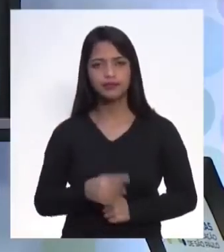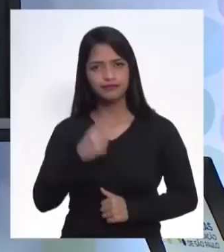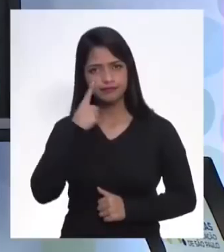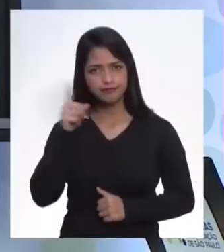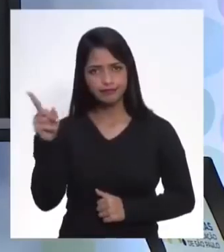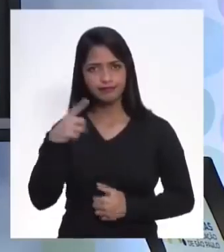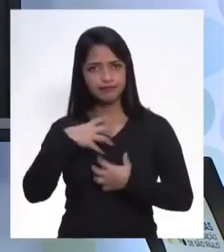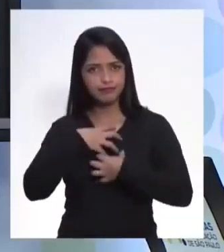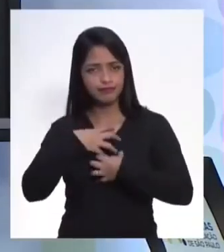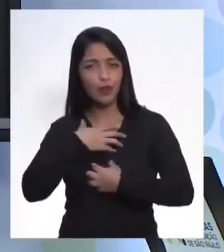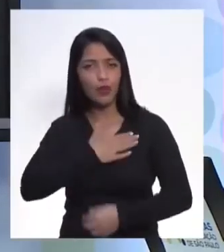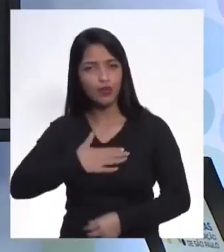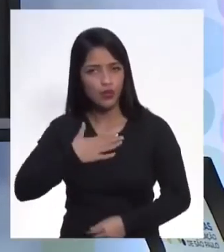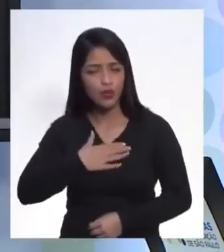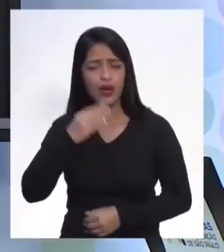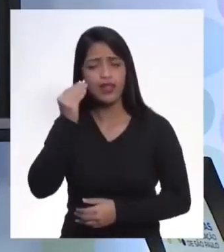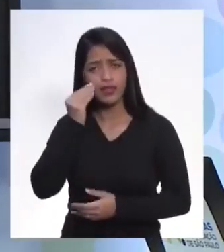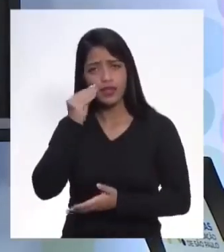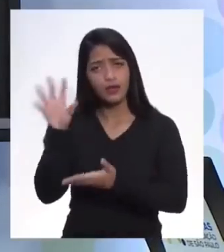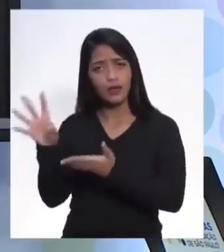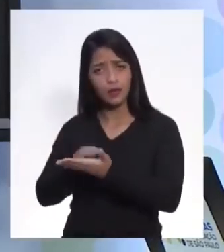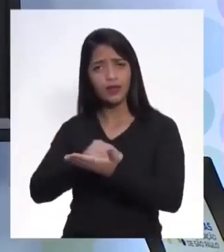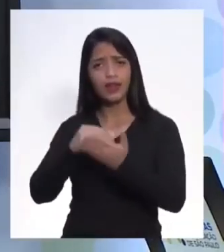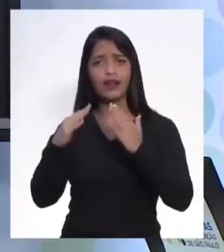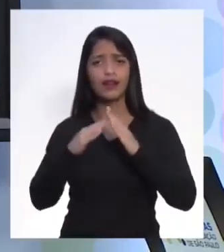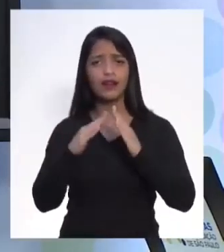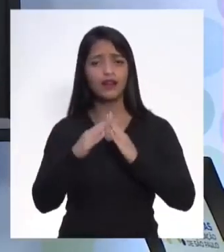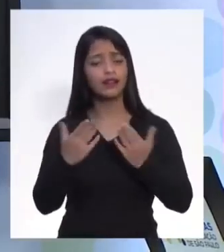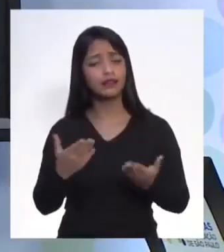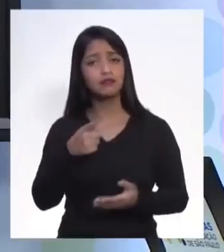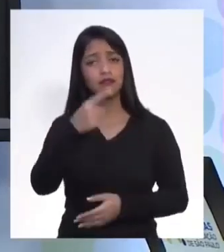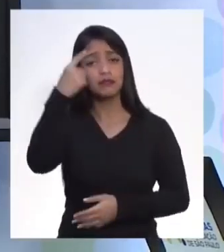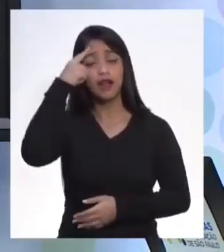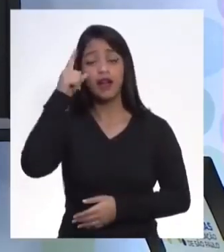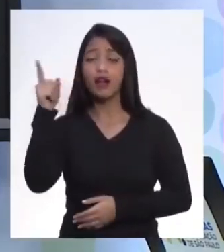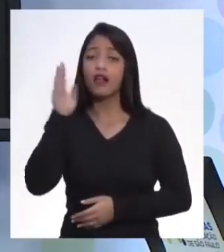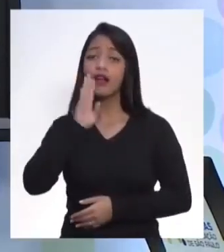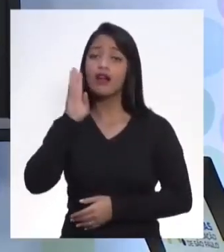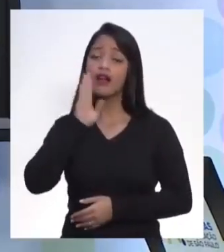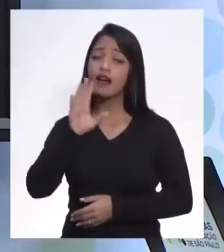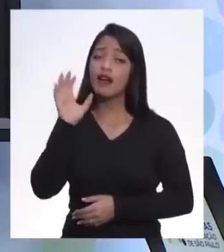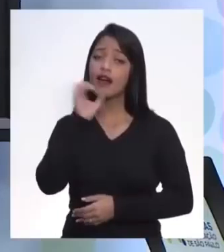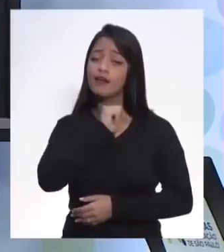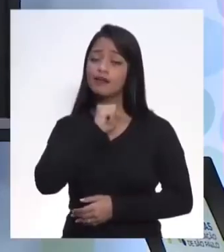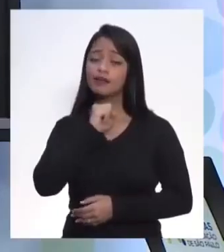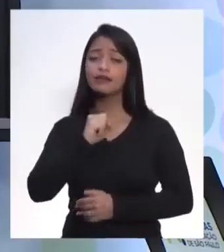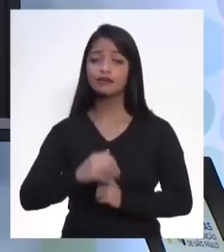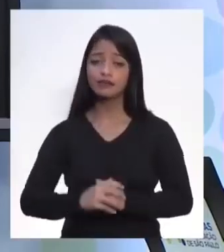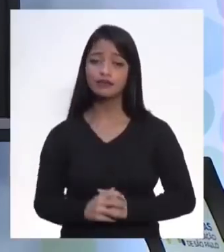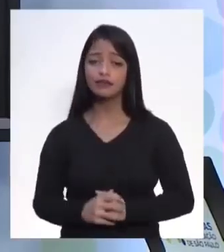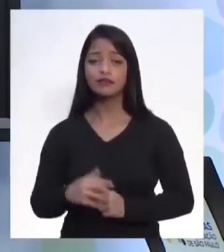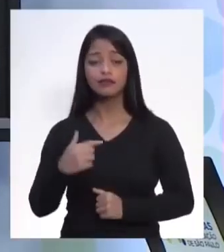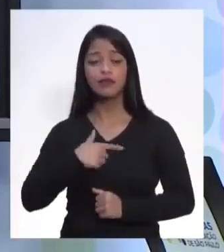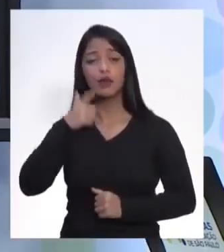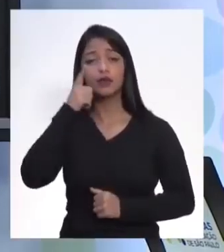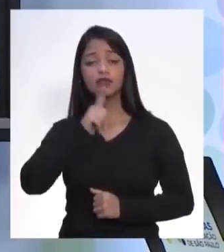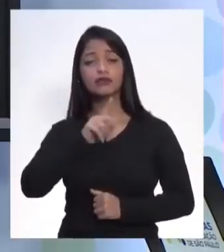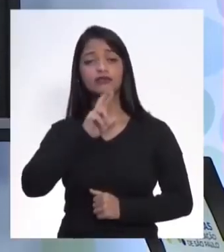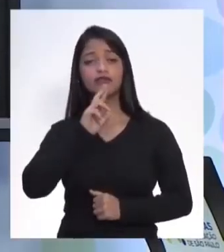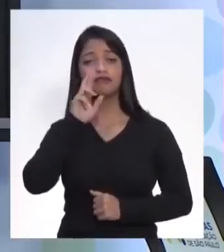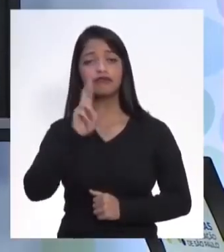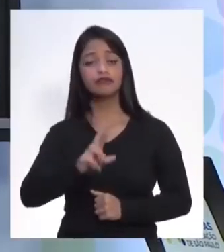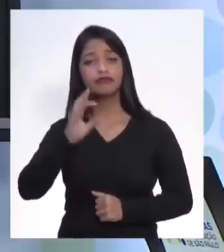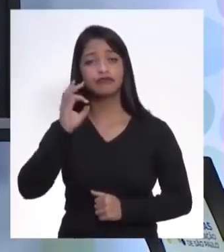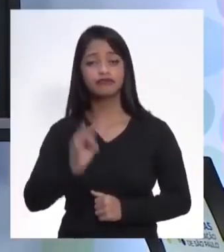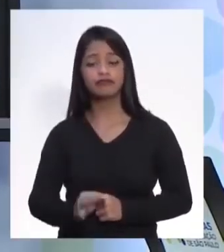gostou? Tenta fazer ele em casa, né? E você vai, poxa vida, é mais legal, é mais rápido, é mais... Né? E eu vou chegar no resultado assim de